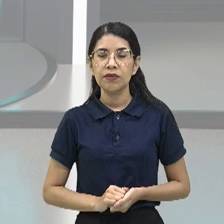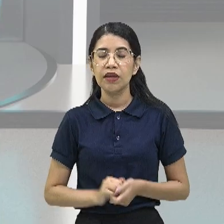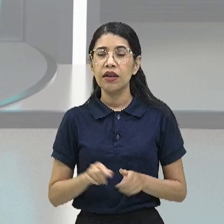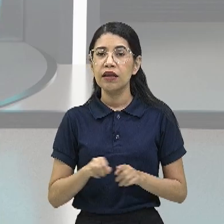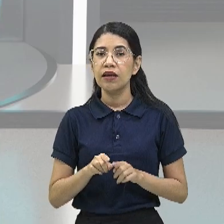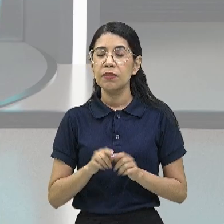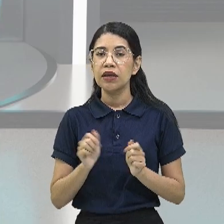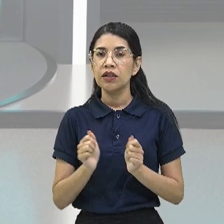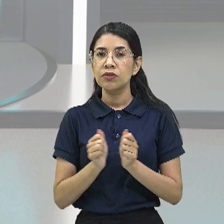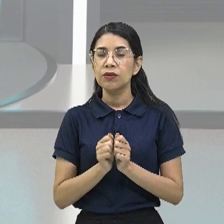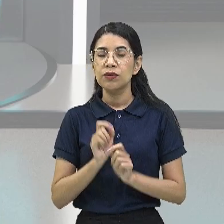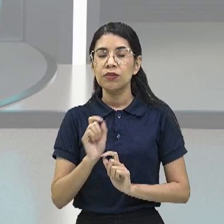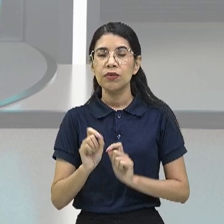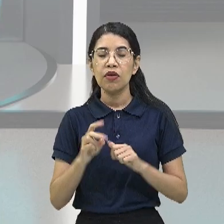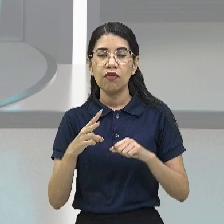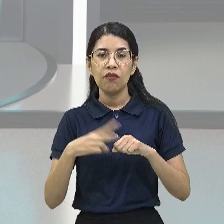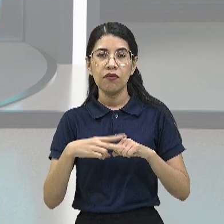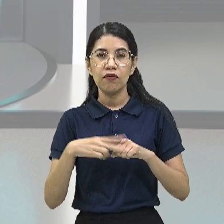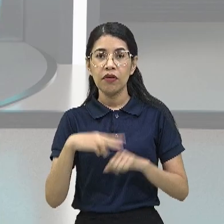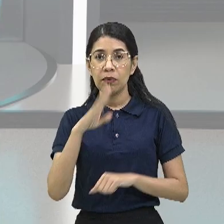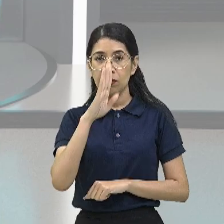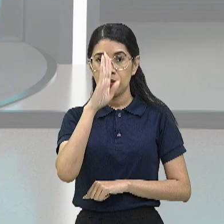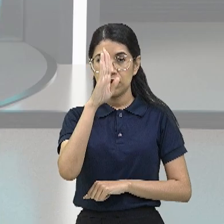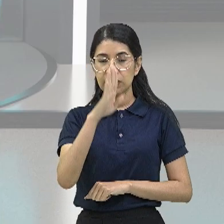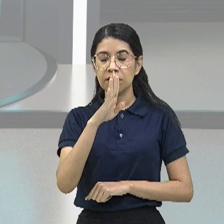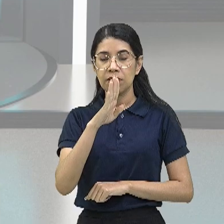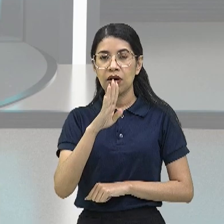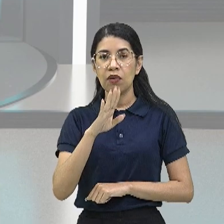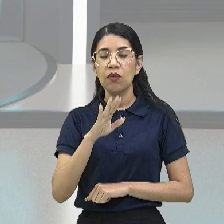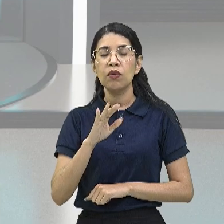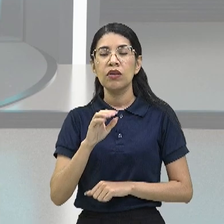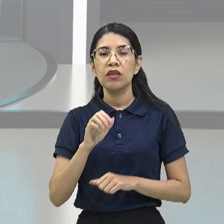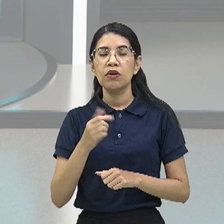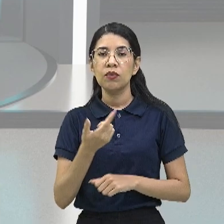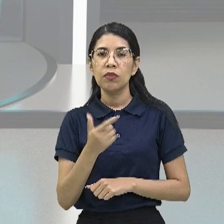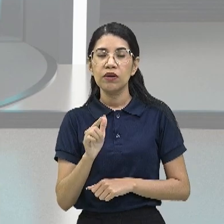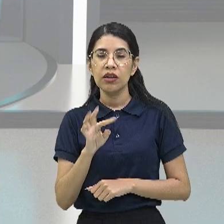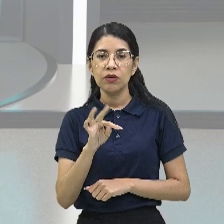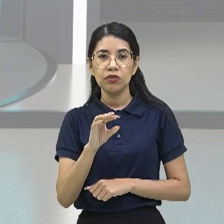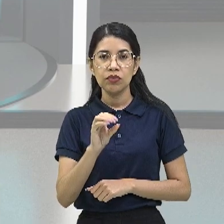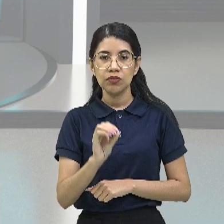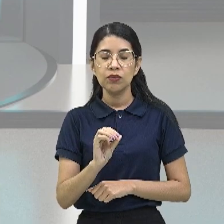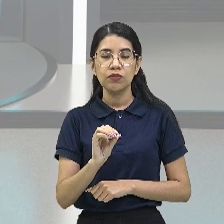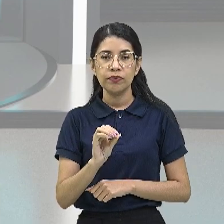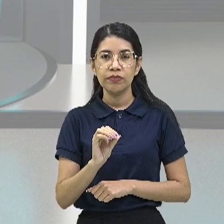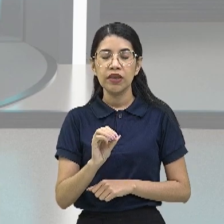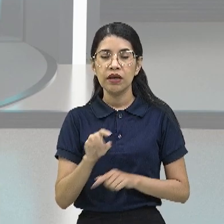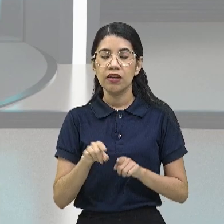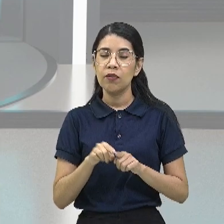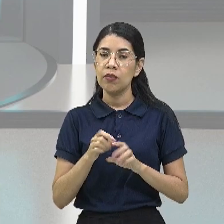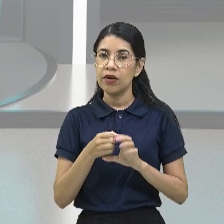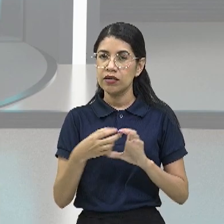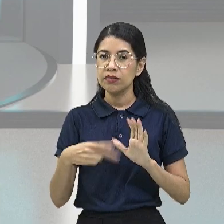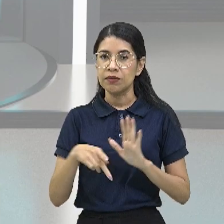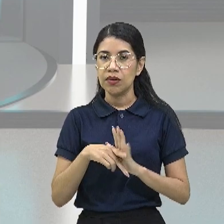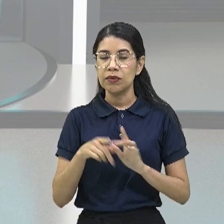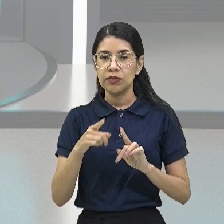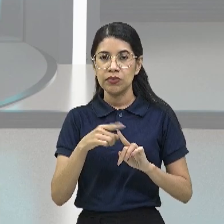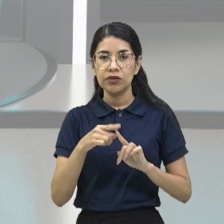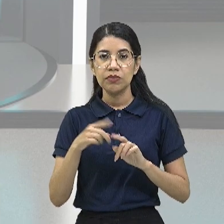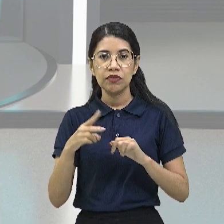seguidos pelo verbo principal no infinitivo sem o to. Tá? Outra característica deles.